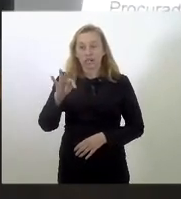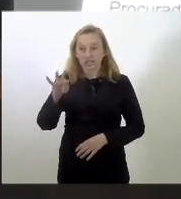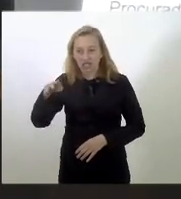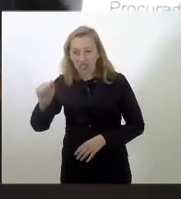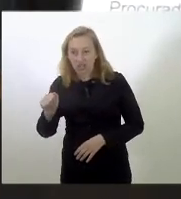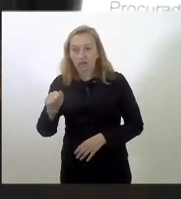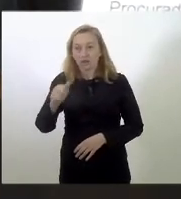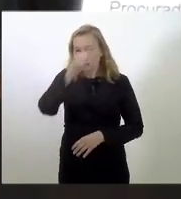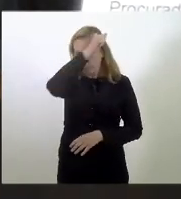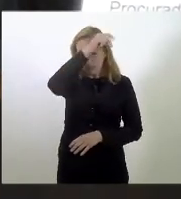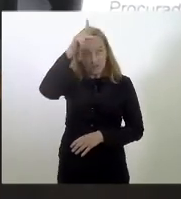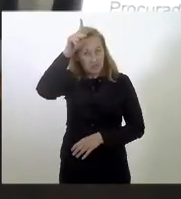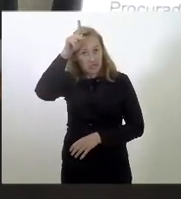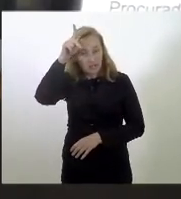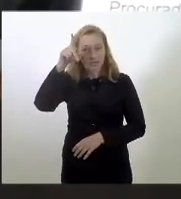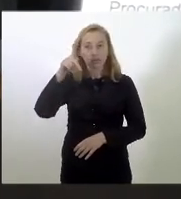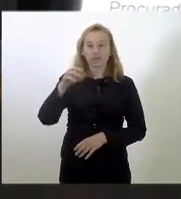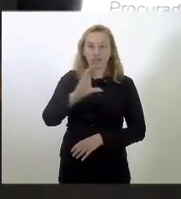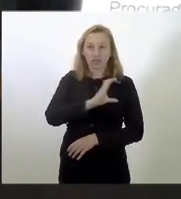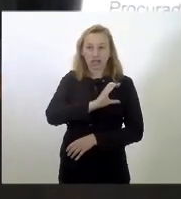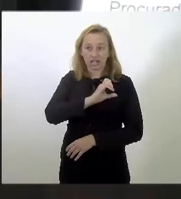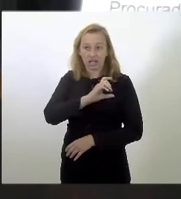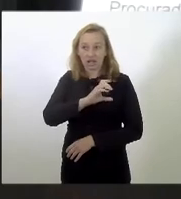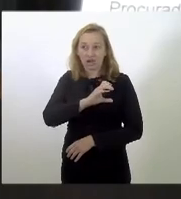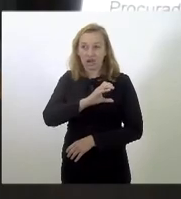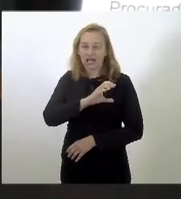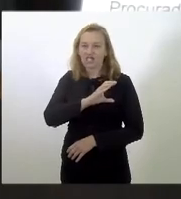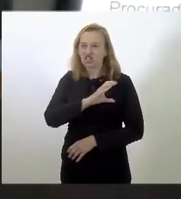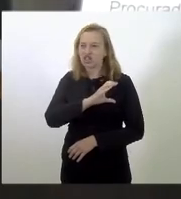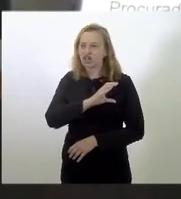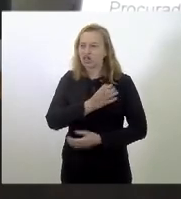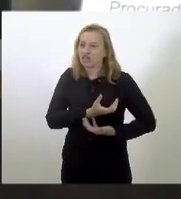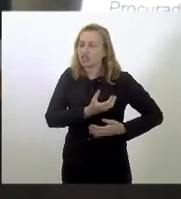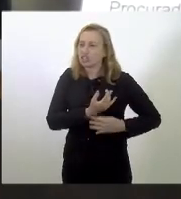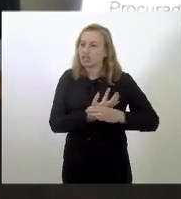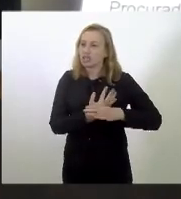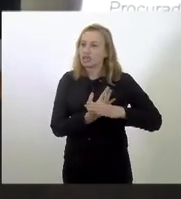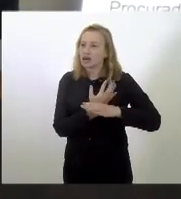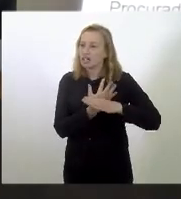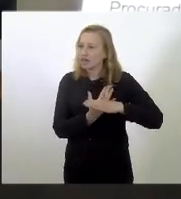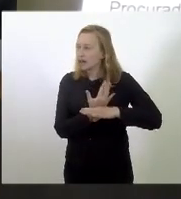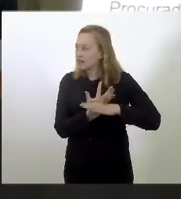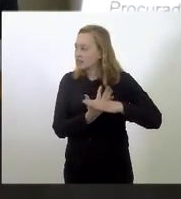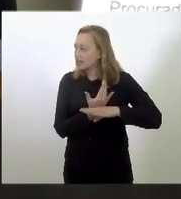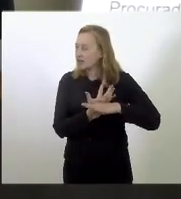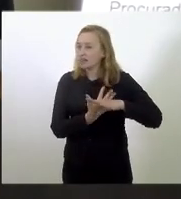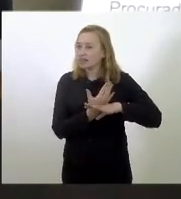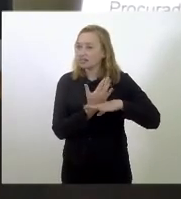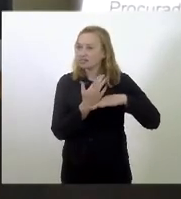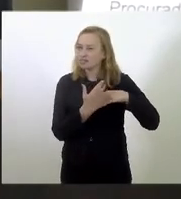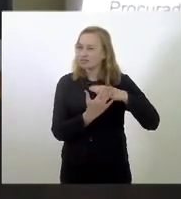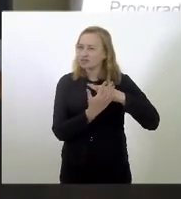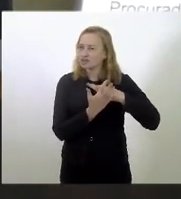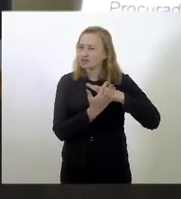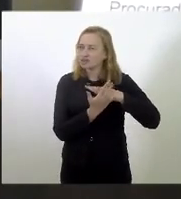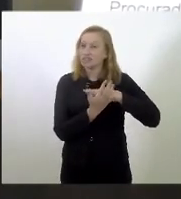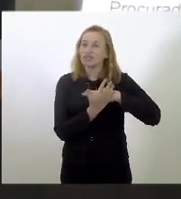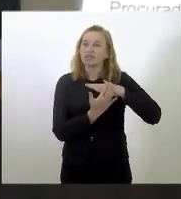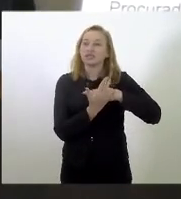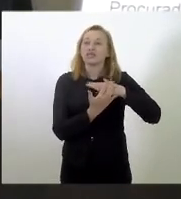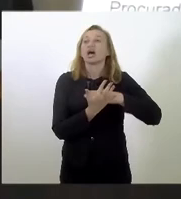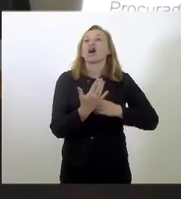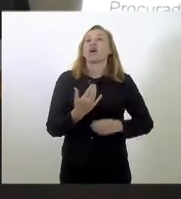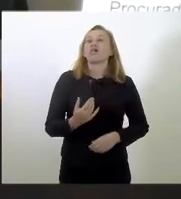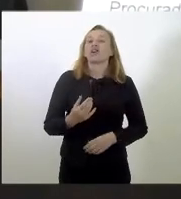prefeito de Caxias, Duque de Caxias, doutor Washington Reis, senhor presidente da Câmara dos